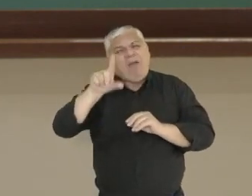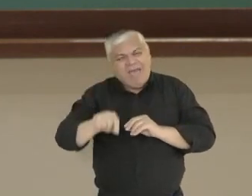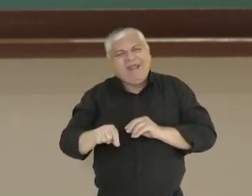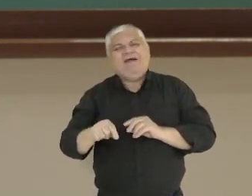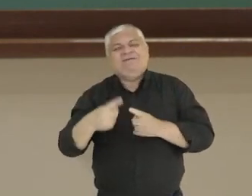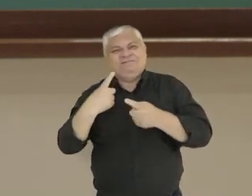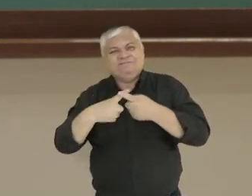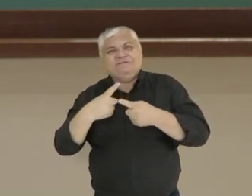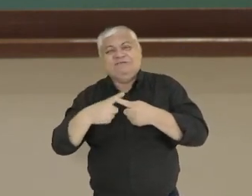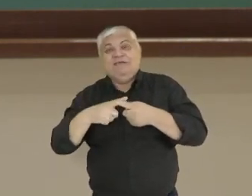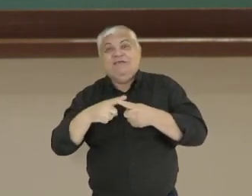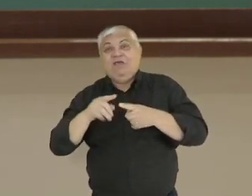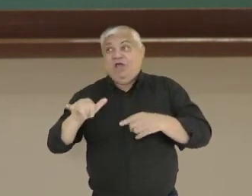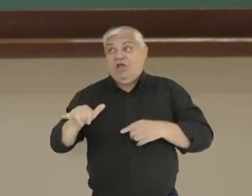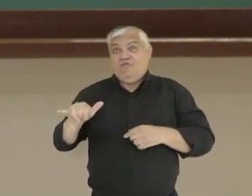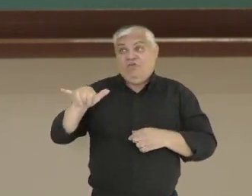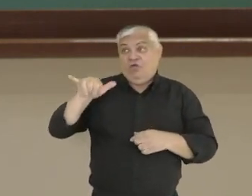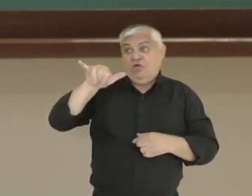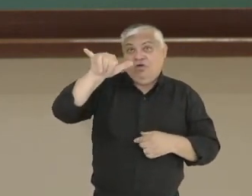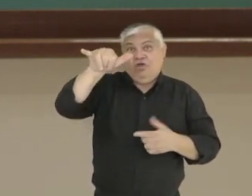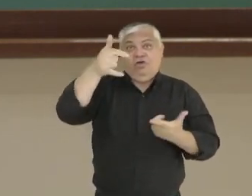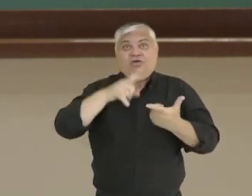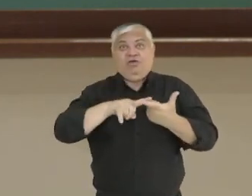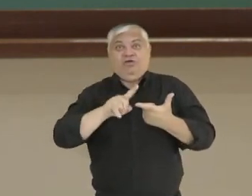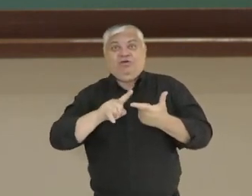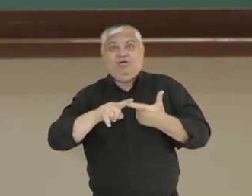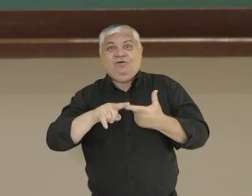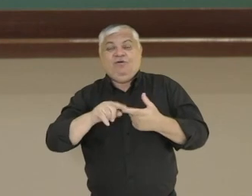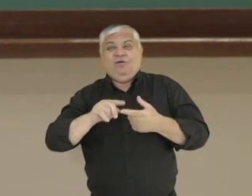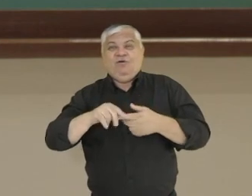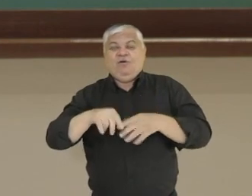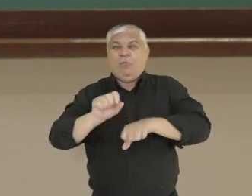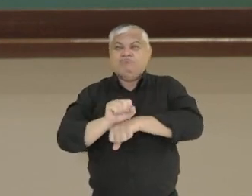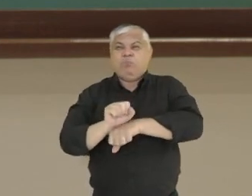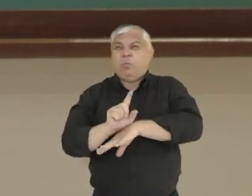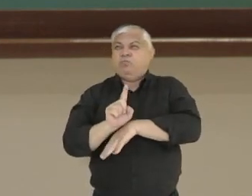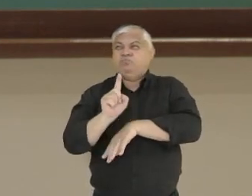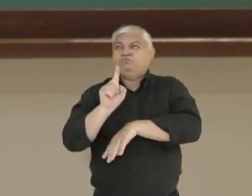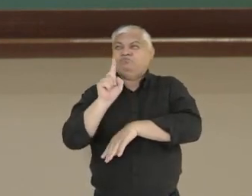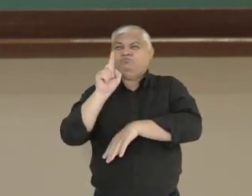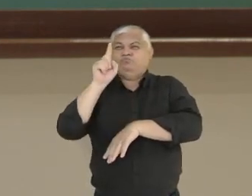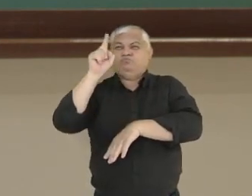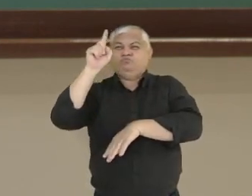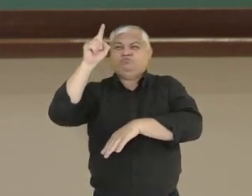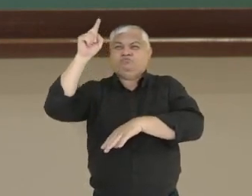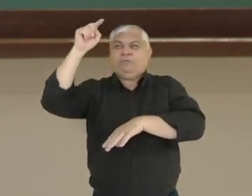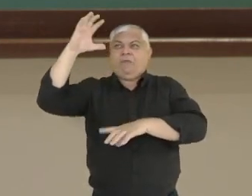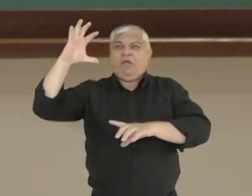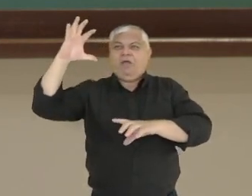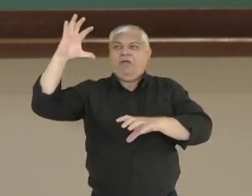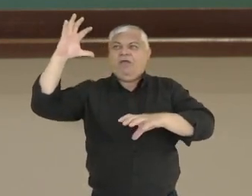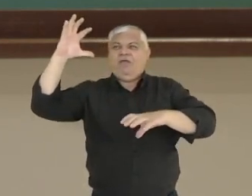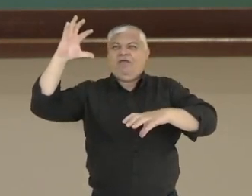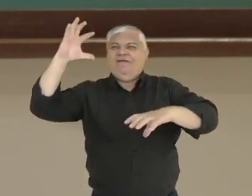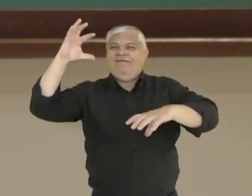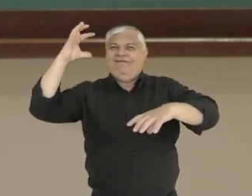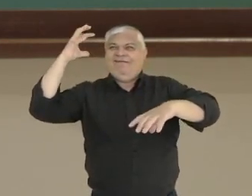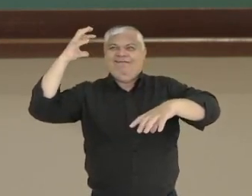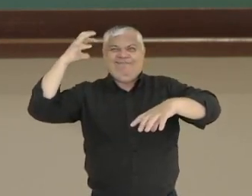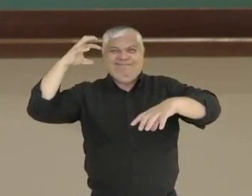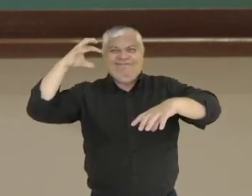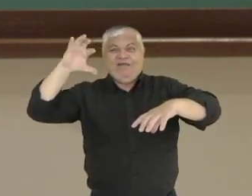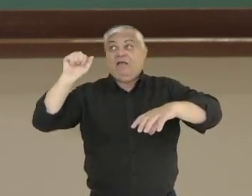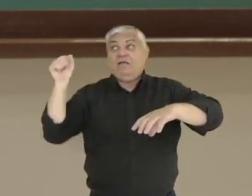quando comparado ao custo de se lançar um satélite, de se colocar um satélite em órbita, essas imagens elas vão ter